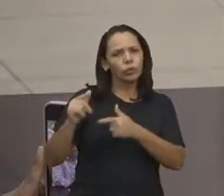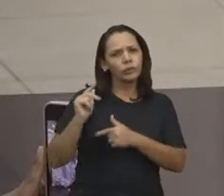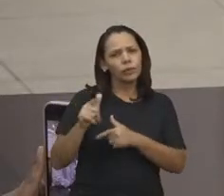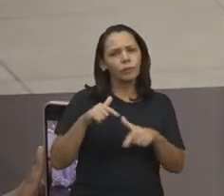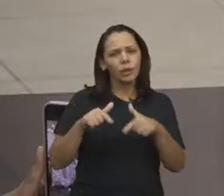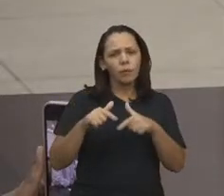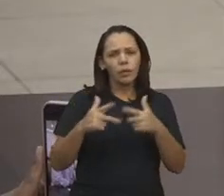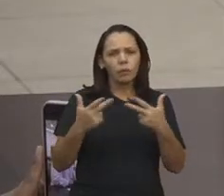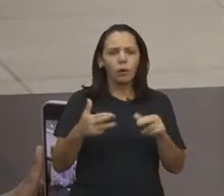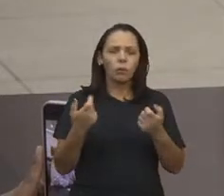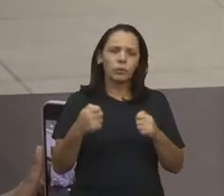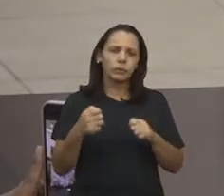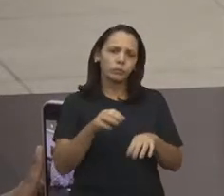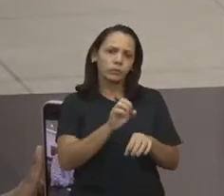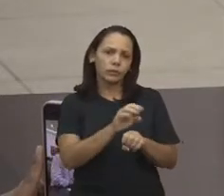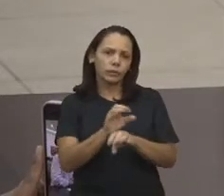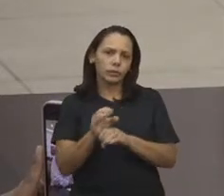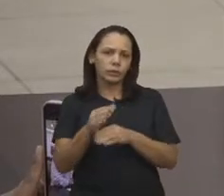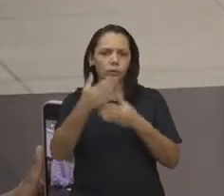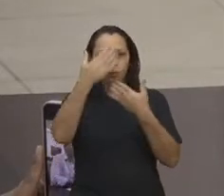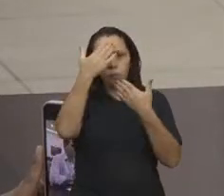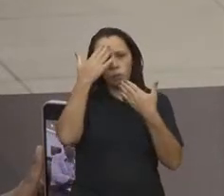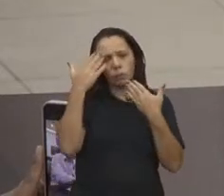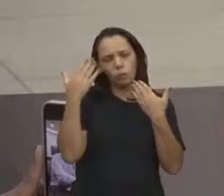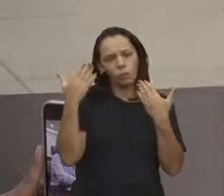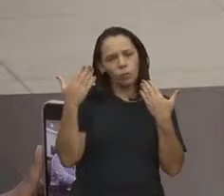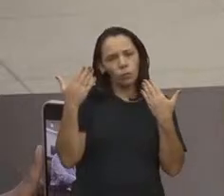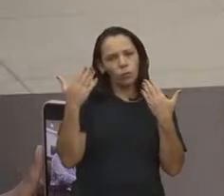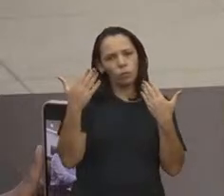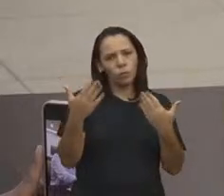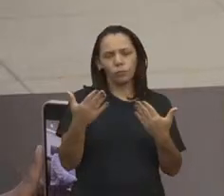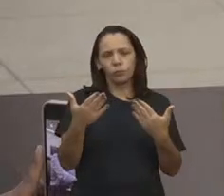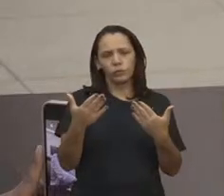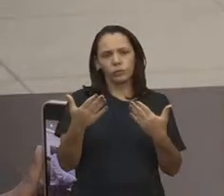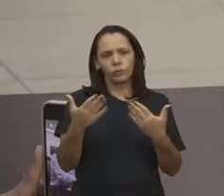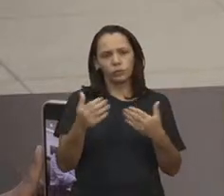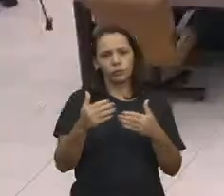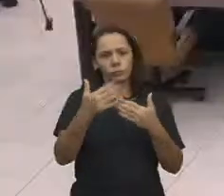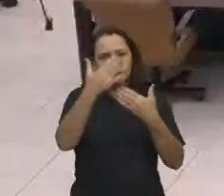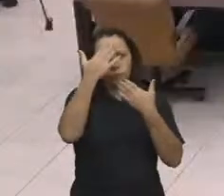Então, muito obrigado e agradeço pela explanação que foi feita aqui no dia de hoje.